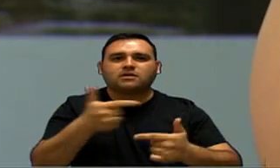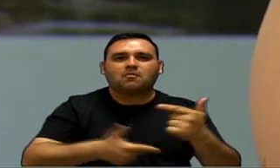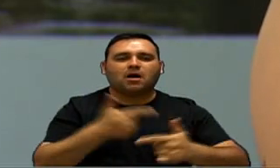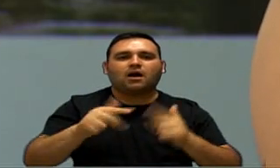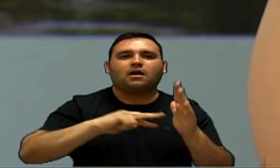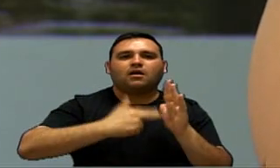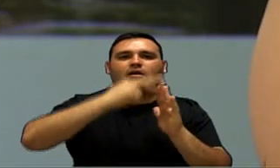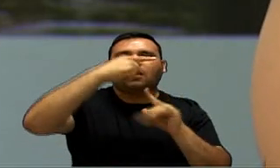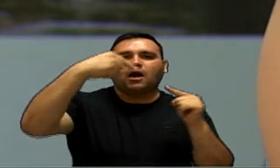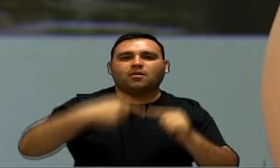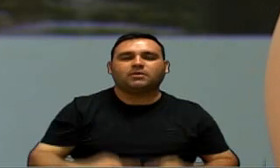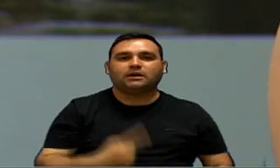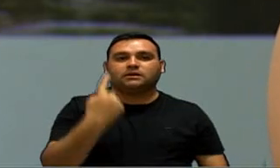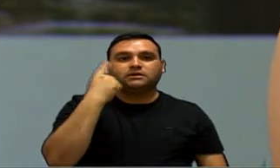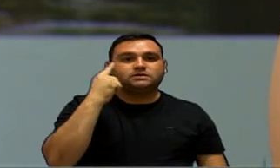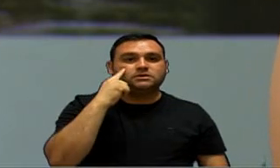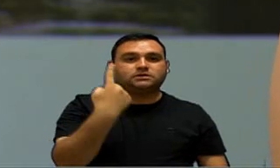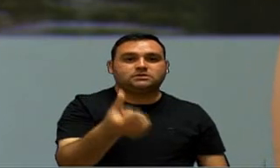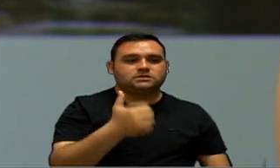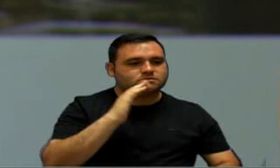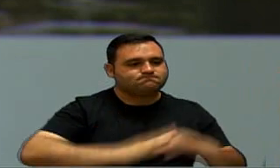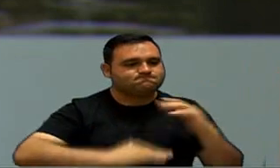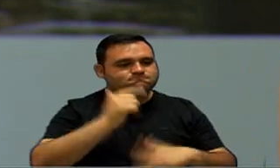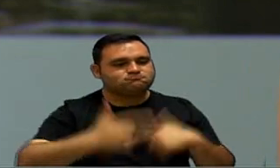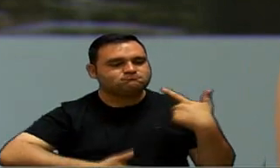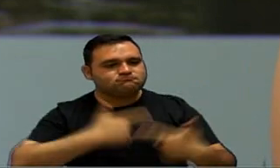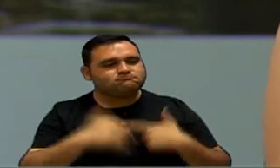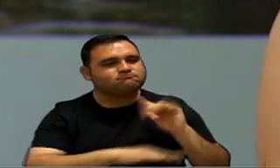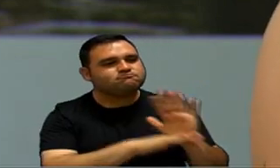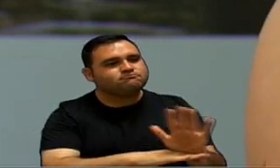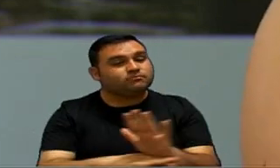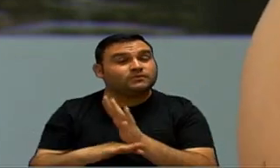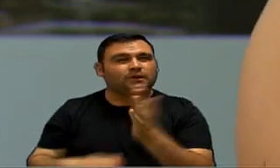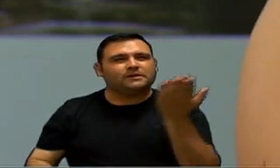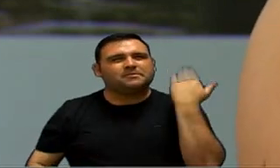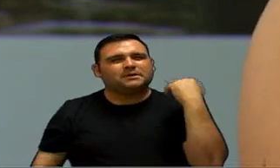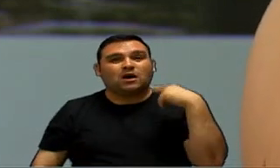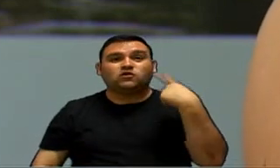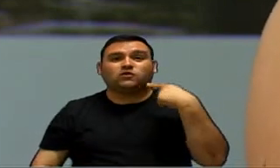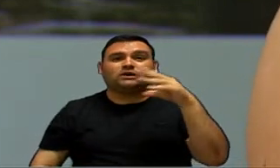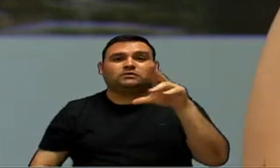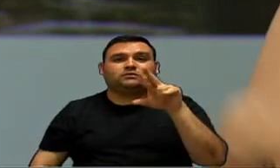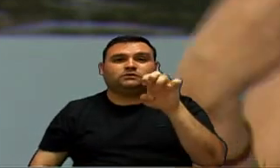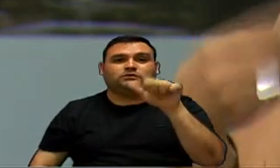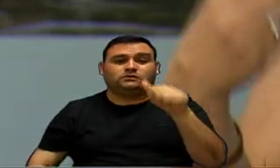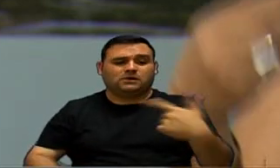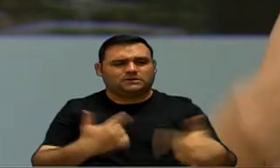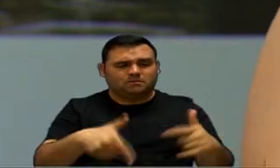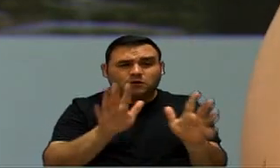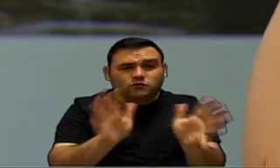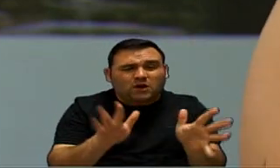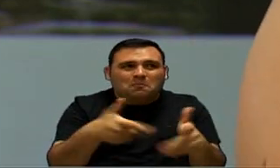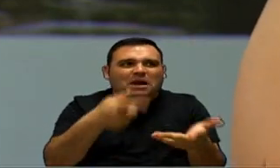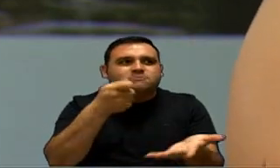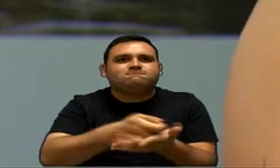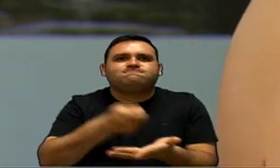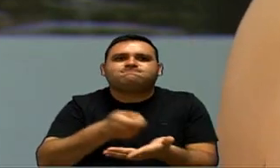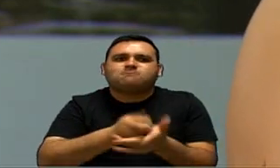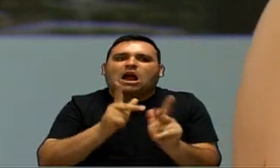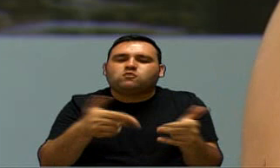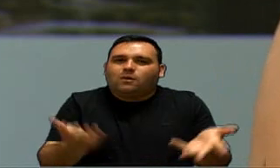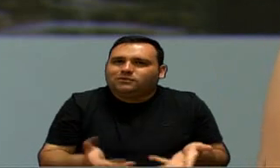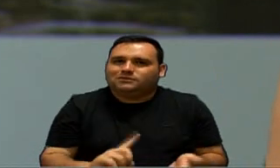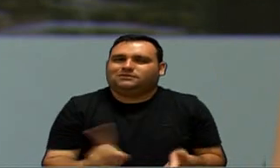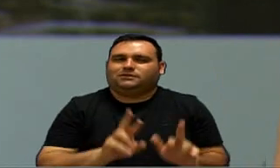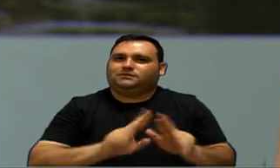questão da campanha dos 16 dias de ativismo. Eu, enquanto, quando era já advogada do CREA, a gente já trabalhava, mas não efetivamente como esse ano.